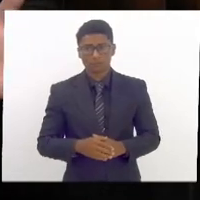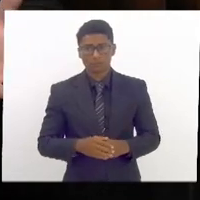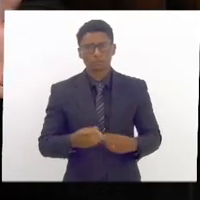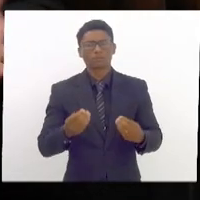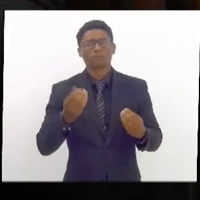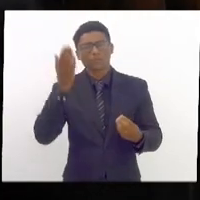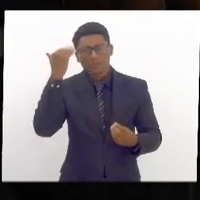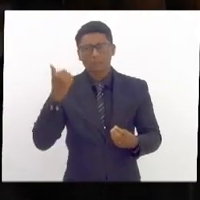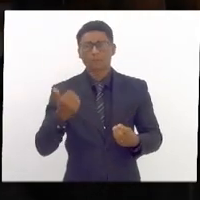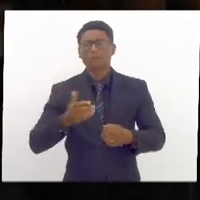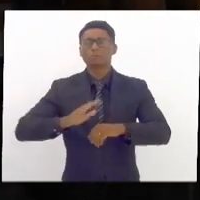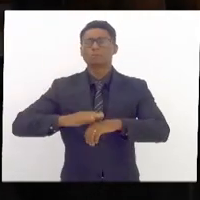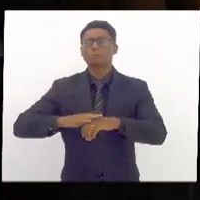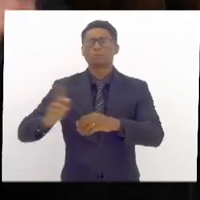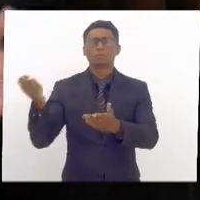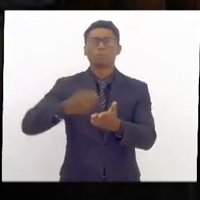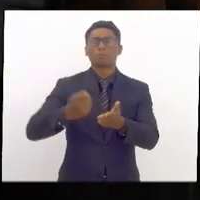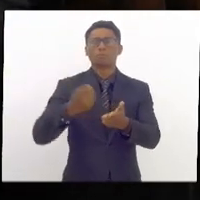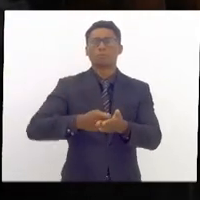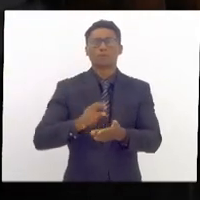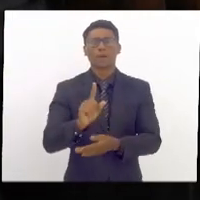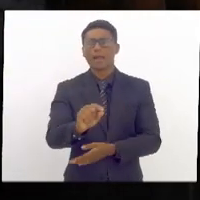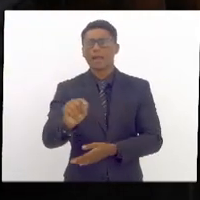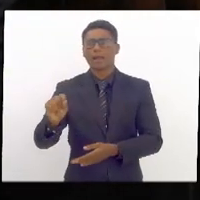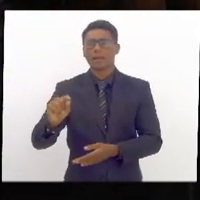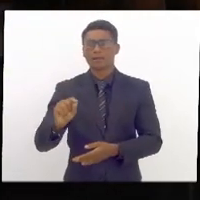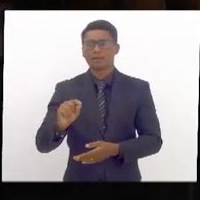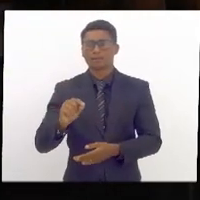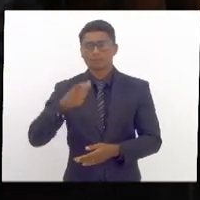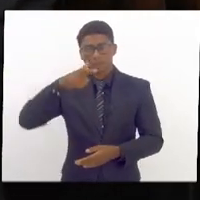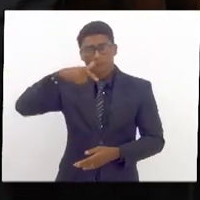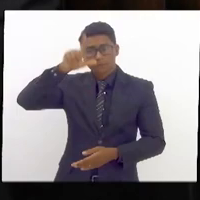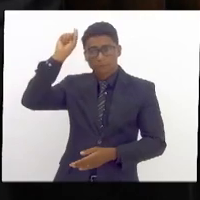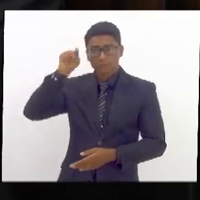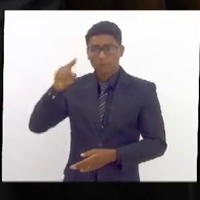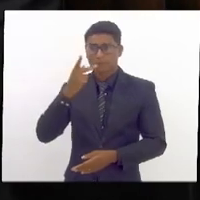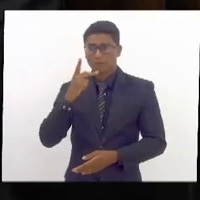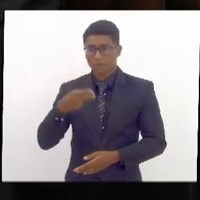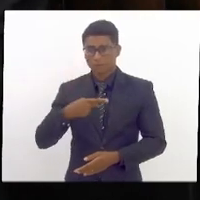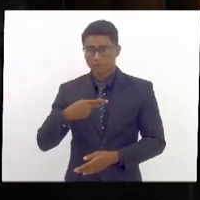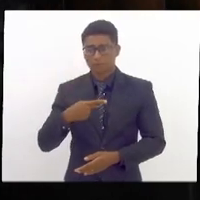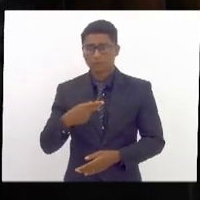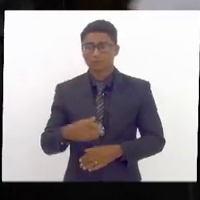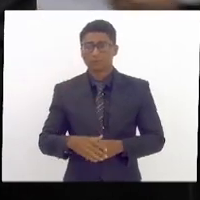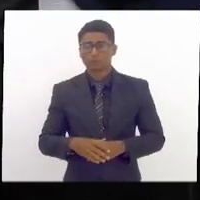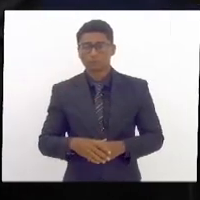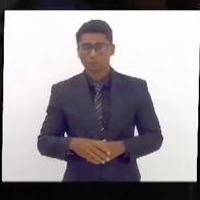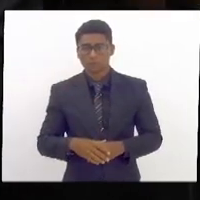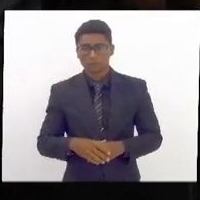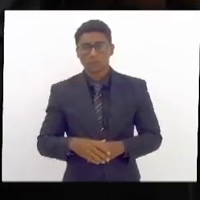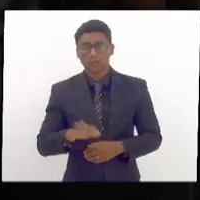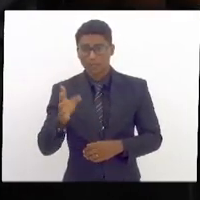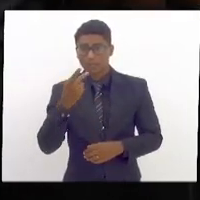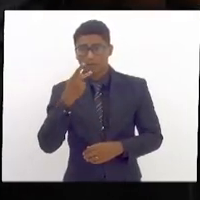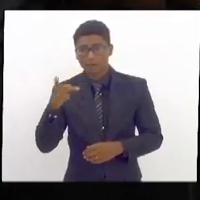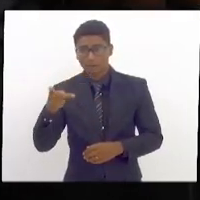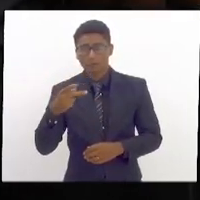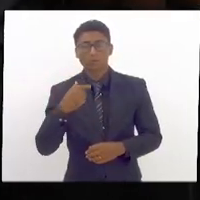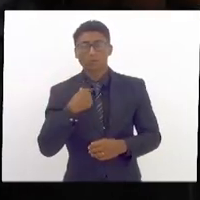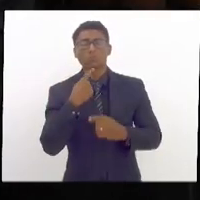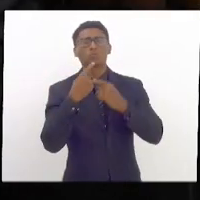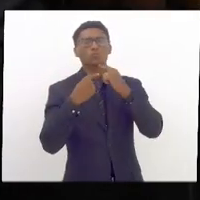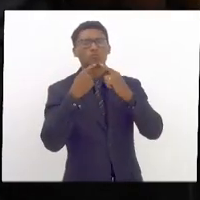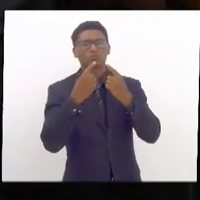custeia. Luiz Paulo falou, depois que fez a discussão aqui, falou para nós aqui, Luiz Paulo, me corrija se eu estiver errado, você falou, tenho dúvidas sobre a